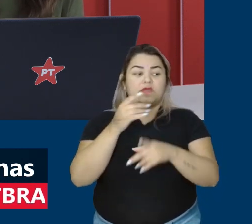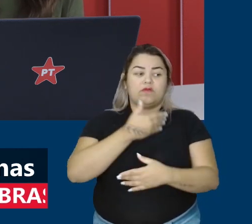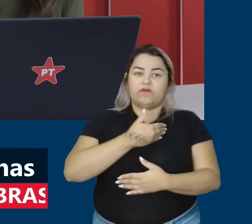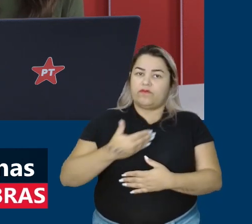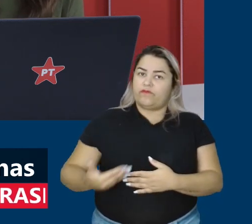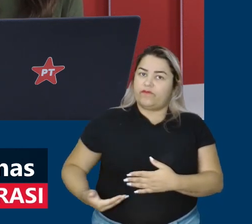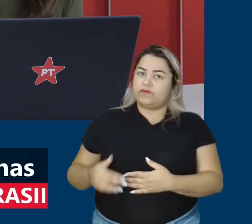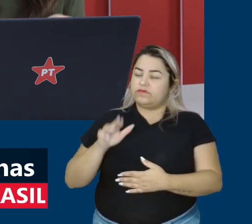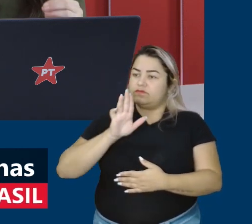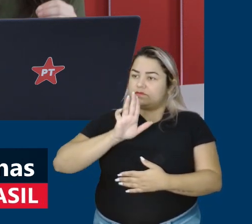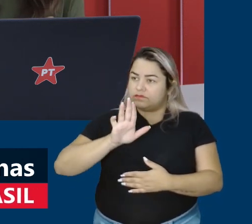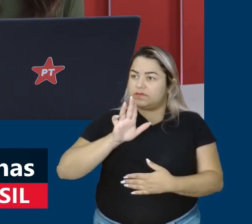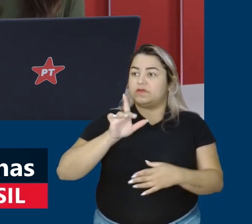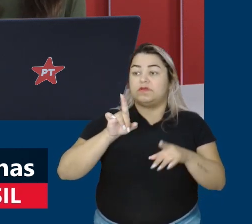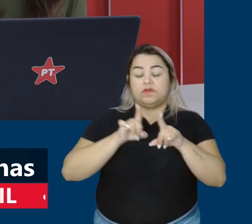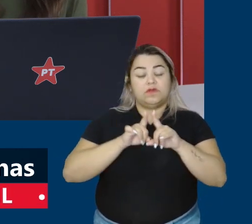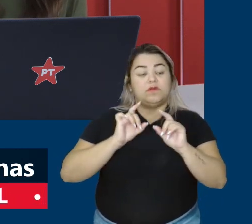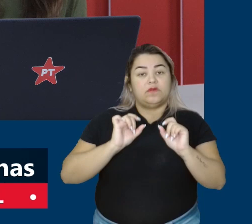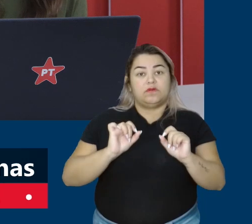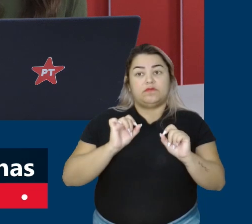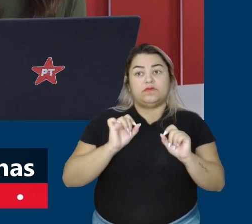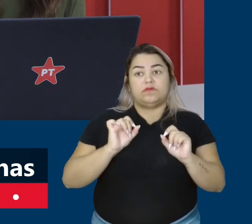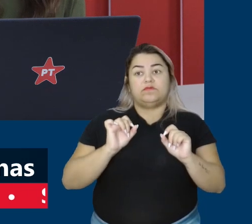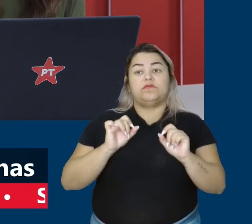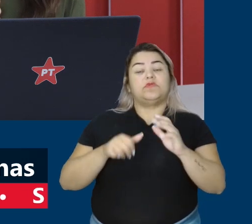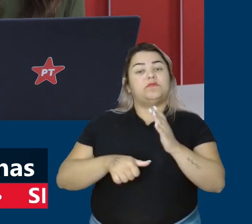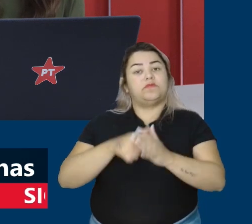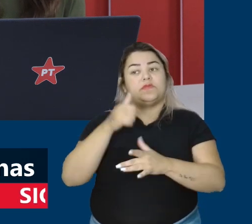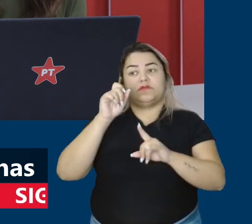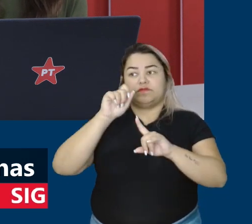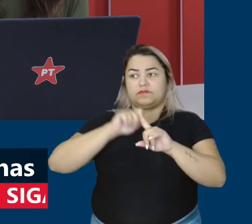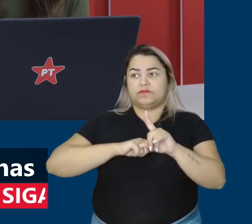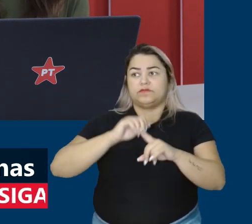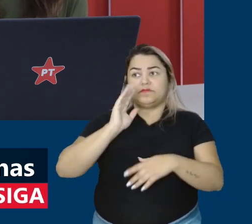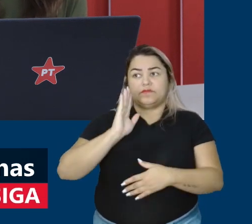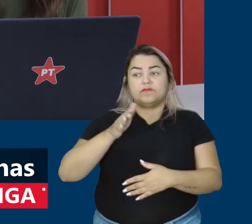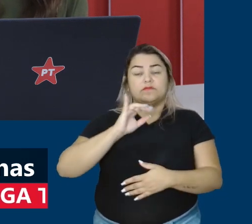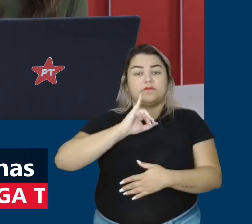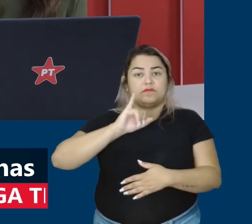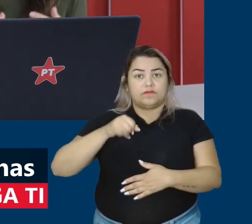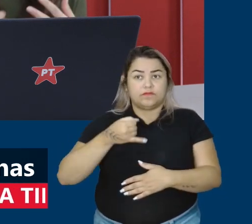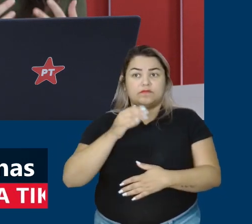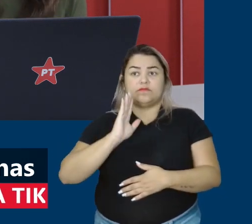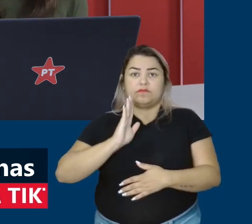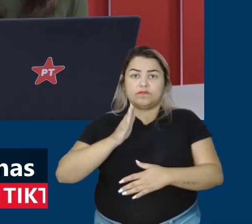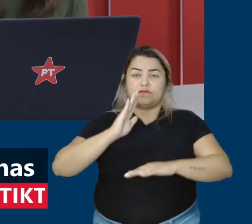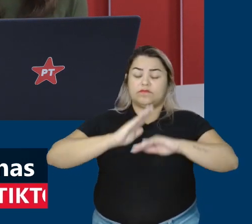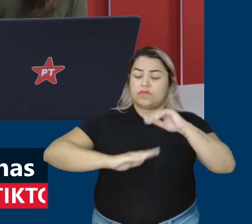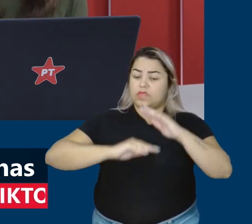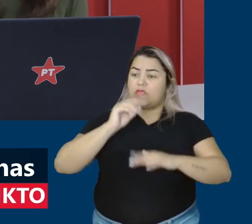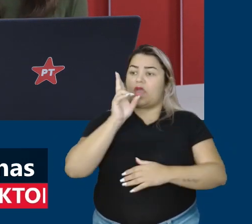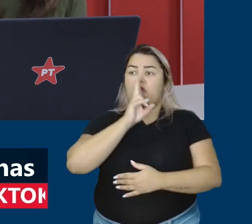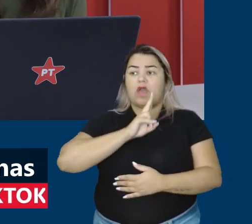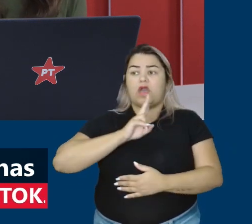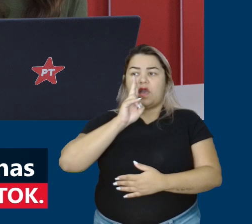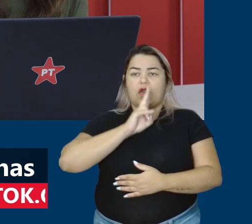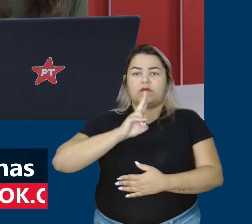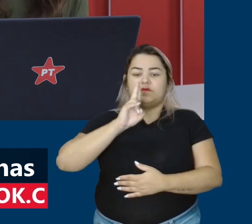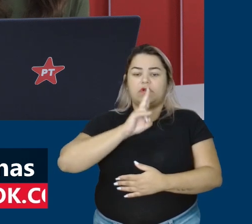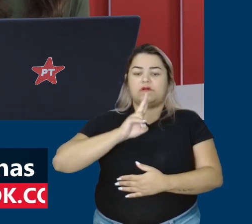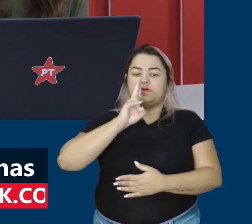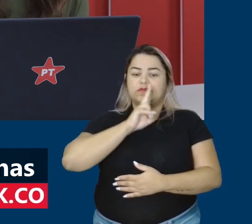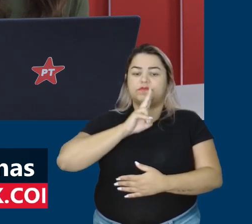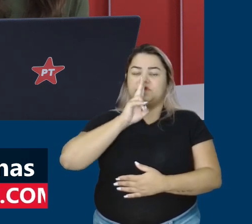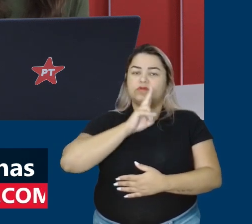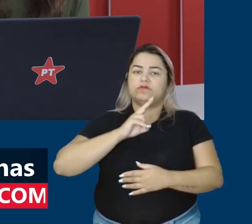Lula, deputada, também, a partir do primeiro mês de trabalho, né, já em janeiro, realizou ações emergenciais em socorro à